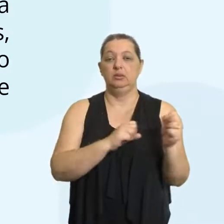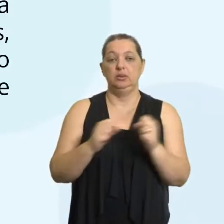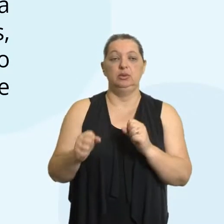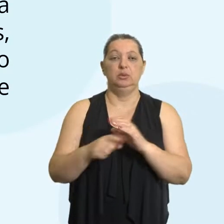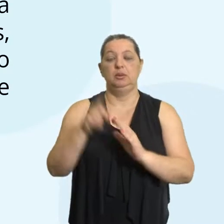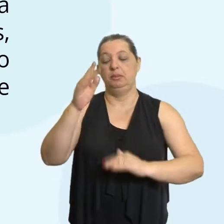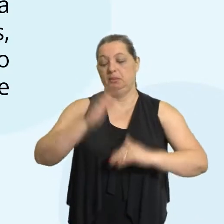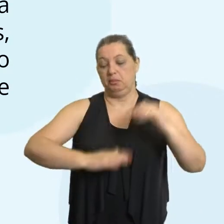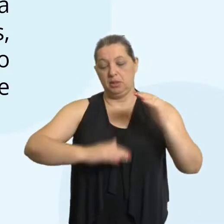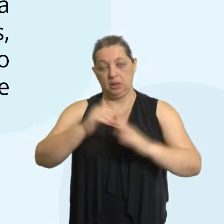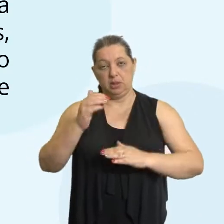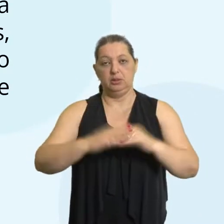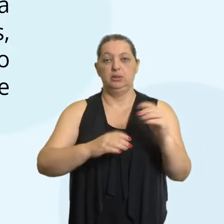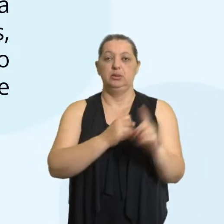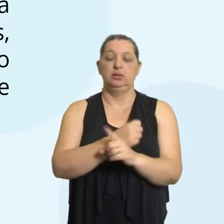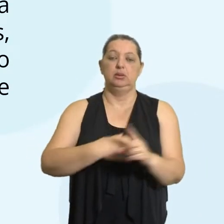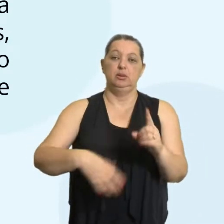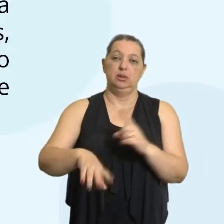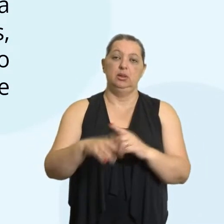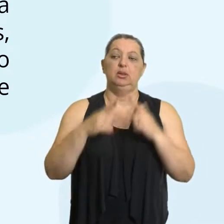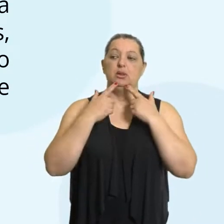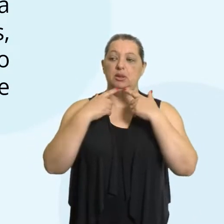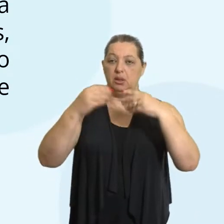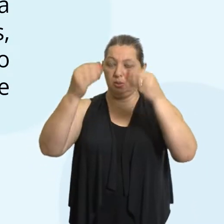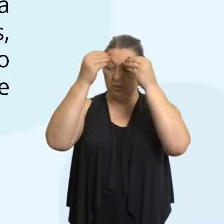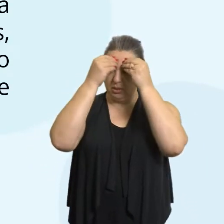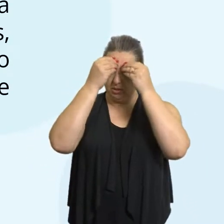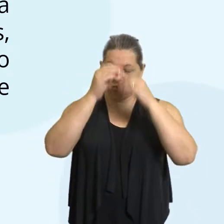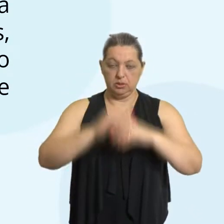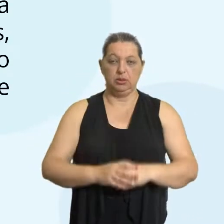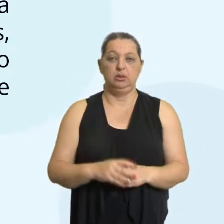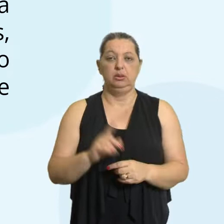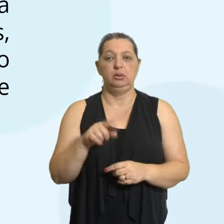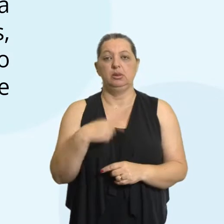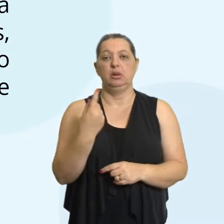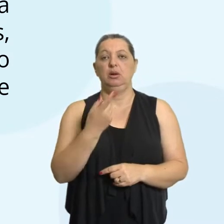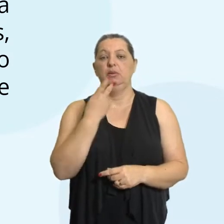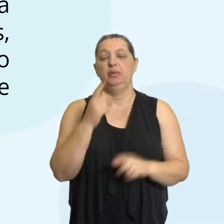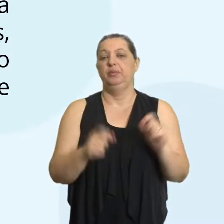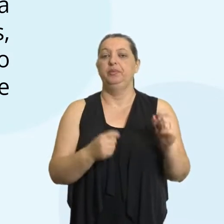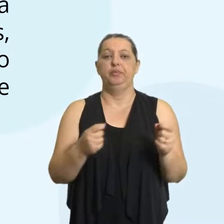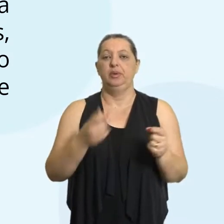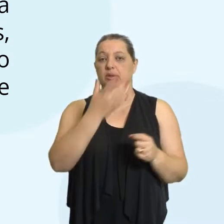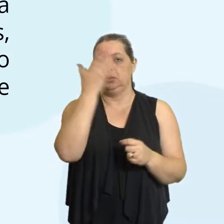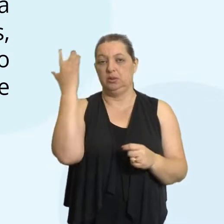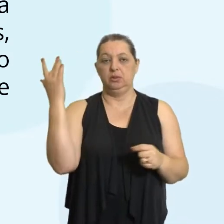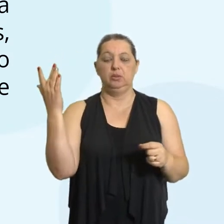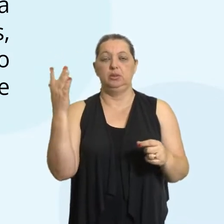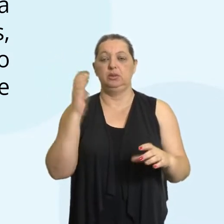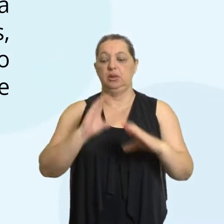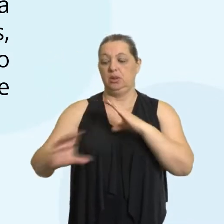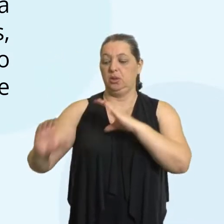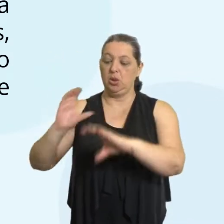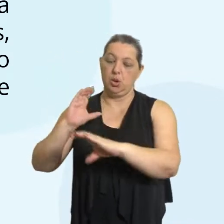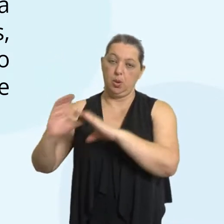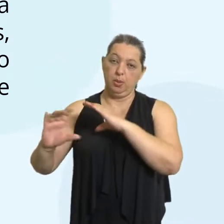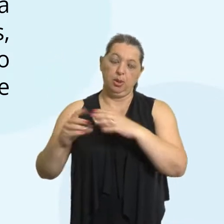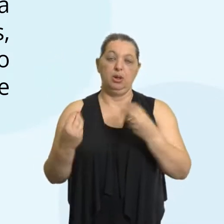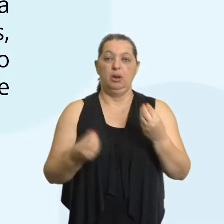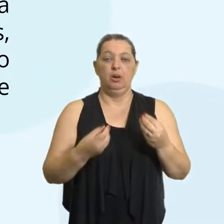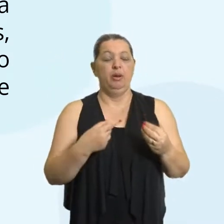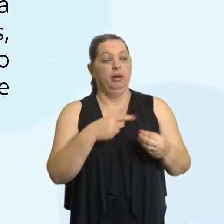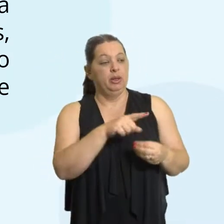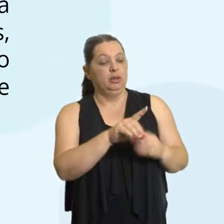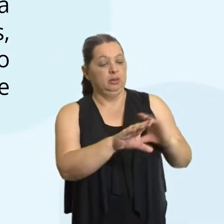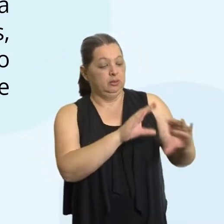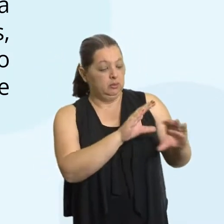práticas sociais de linguagem quando a gente fala de práticas sociais de linguagens a gente tá falando de como as pessoas se comunicam como eu vou me comunicar com você